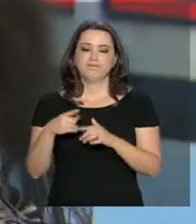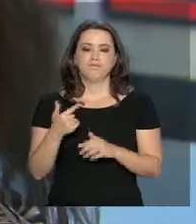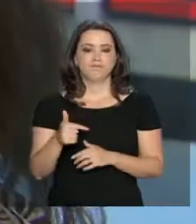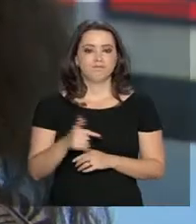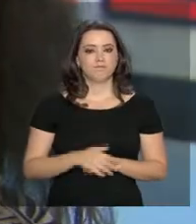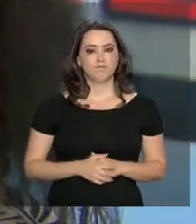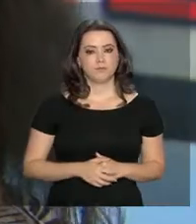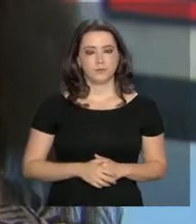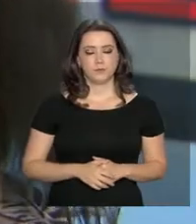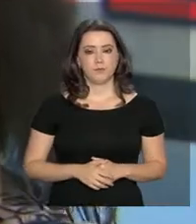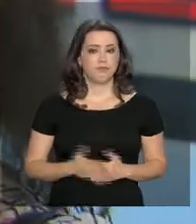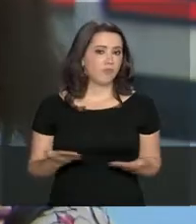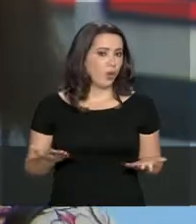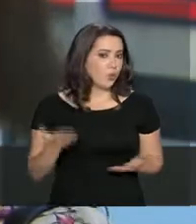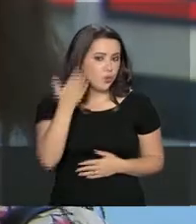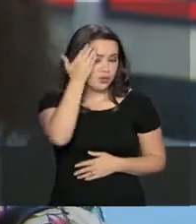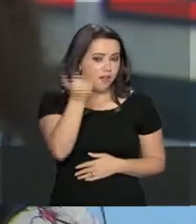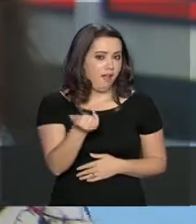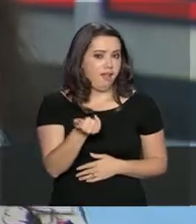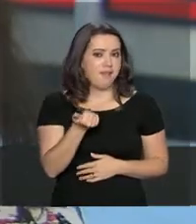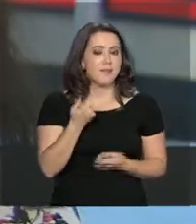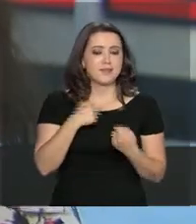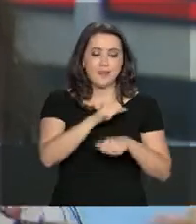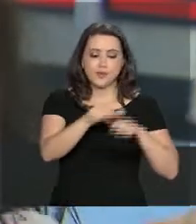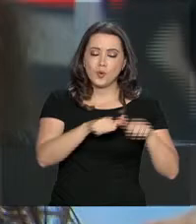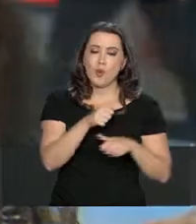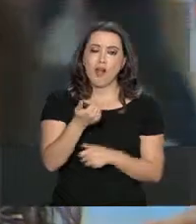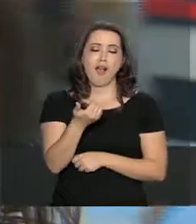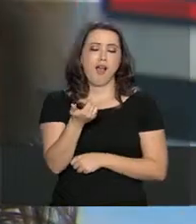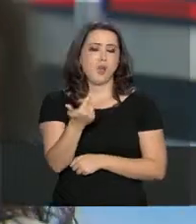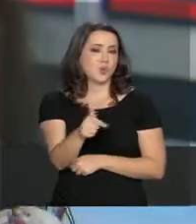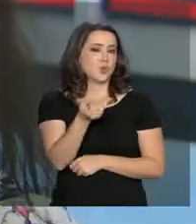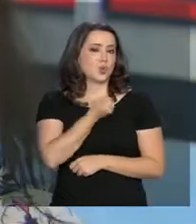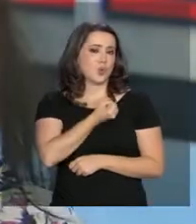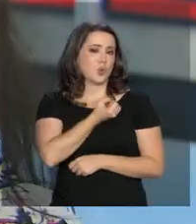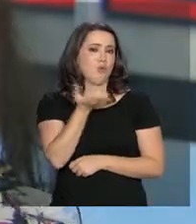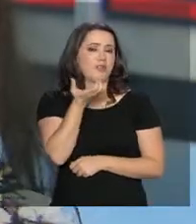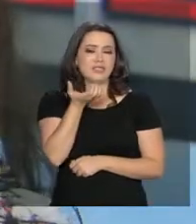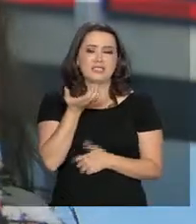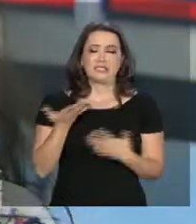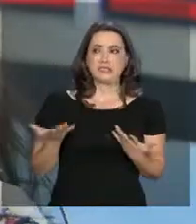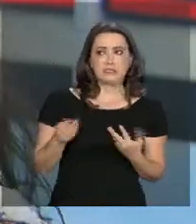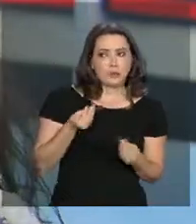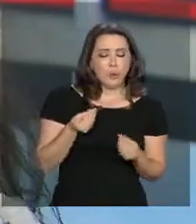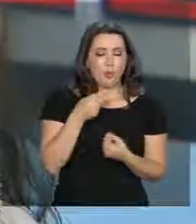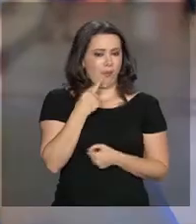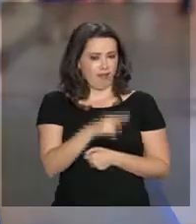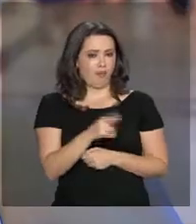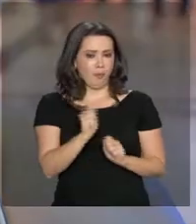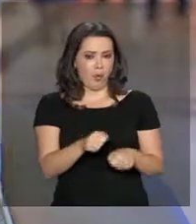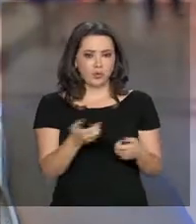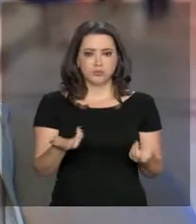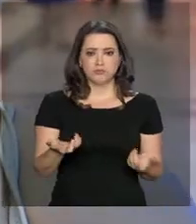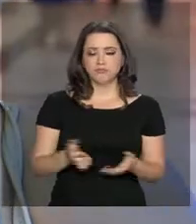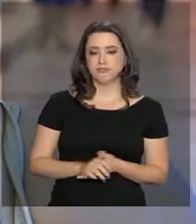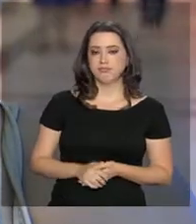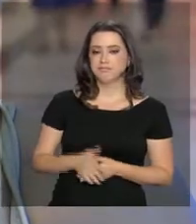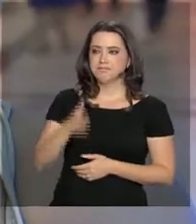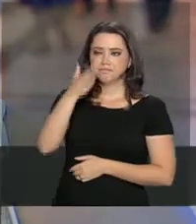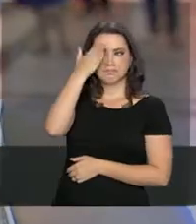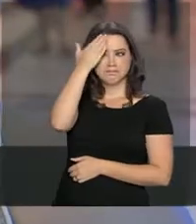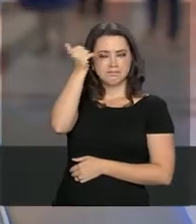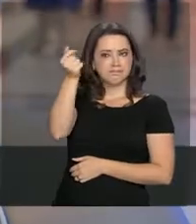confesso que eu não sei até queria trocar uma peça e não tinha o tamanho que eu queria não sei se eu posso reclamar disso eu não sei decó